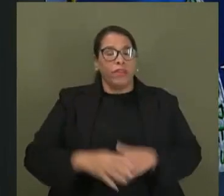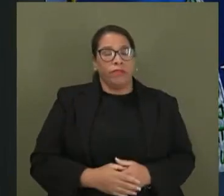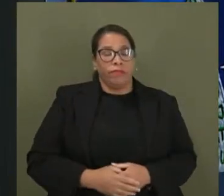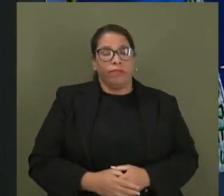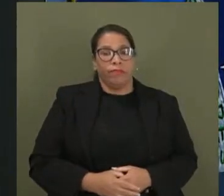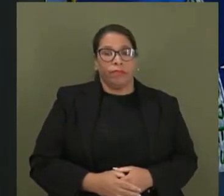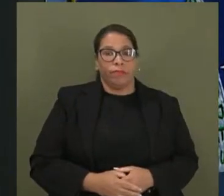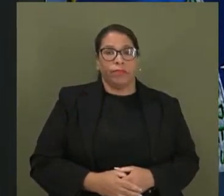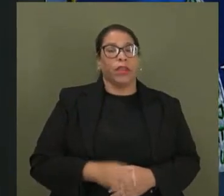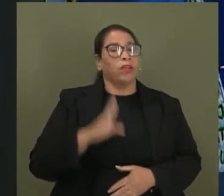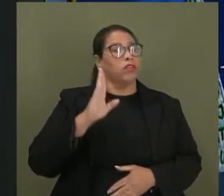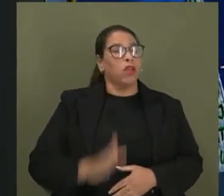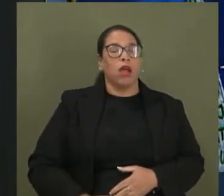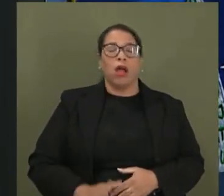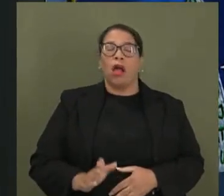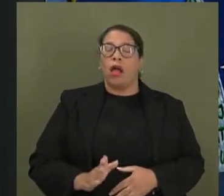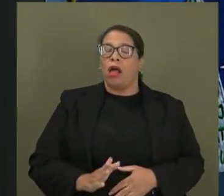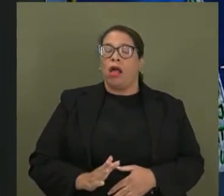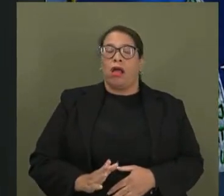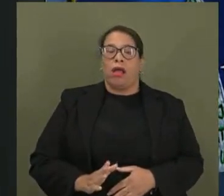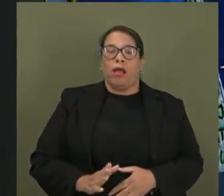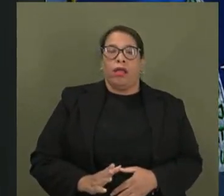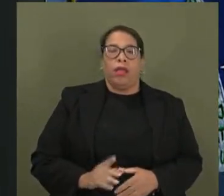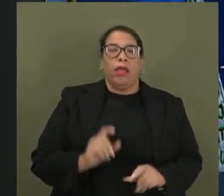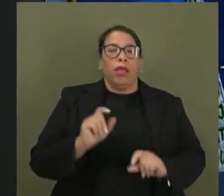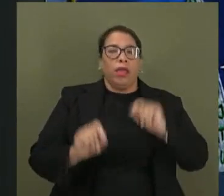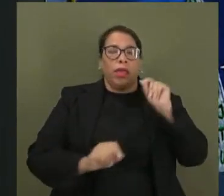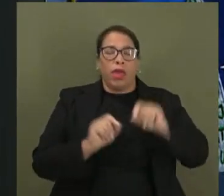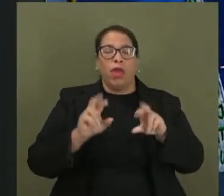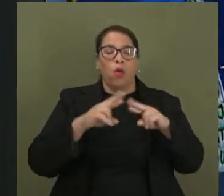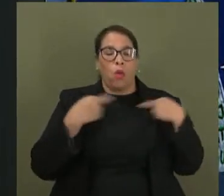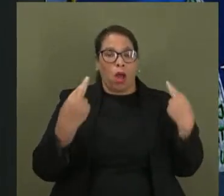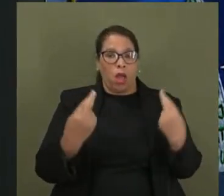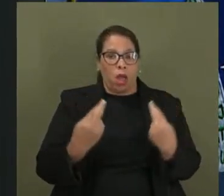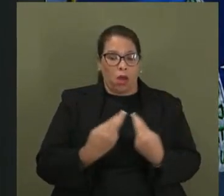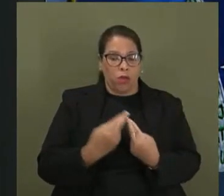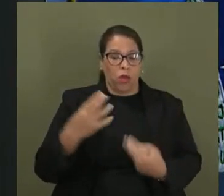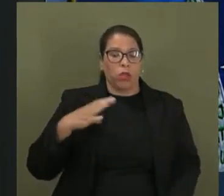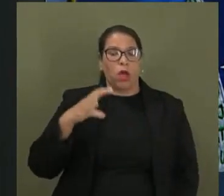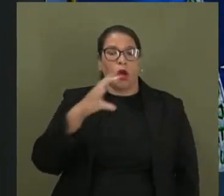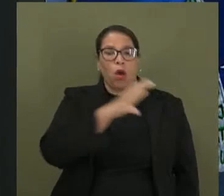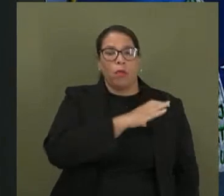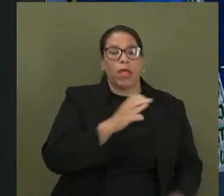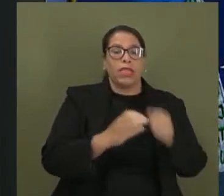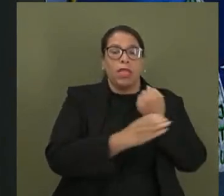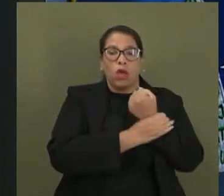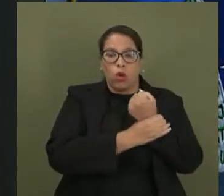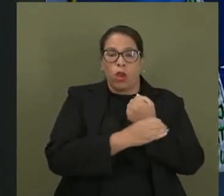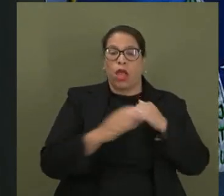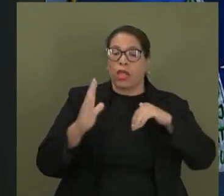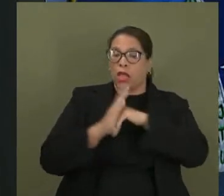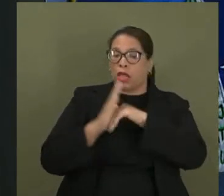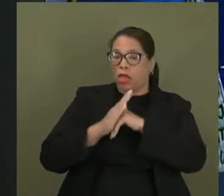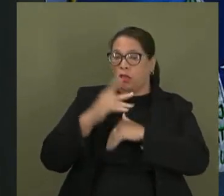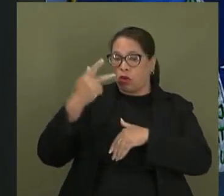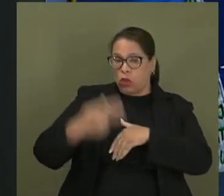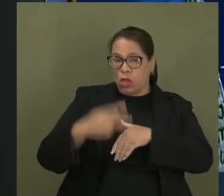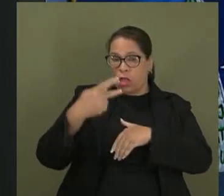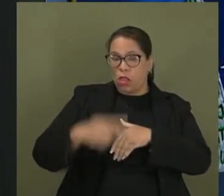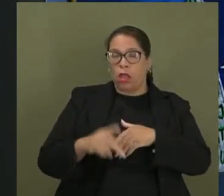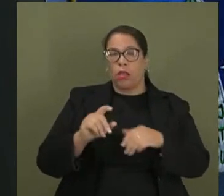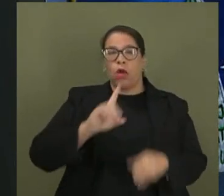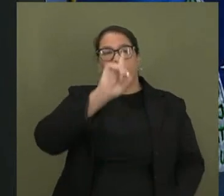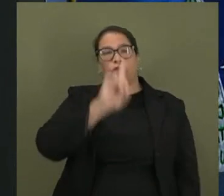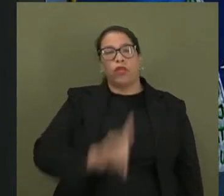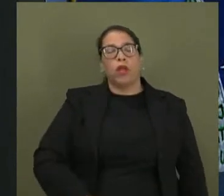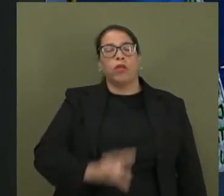Nós chegamos ao cúmulo na semana passada, em audiência na Comissão de Segurança do Senado, dessa casa, um diretor